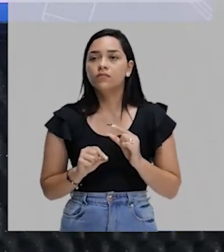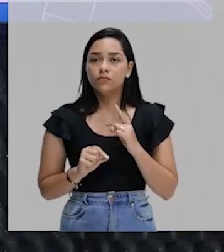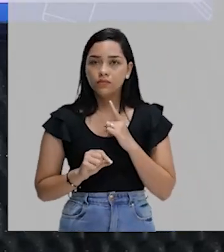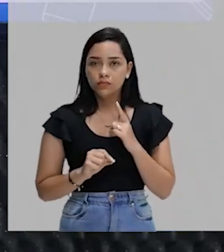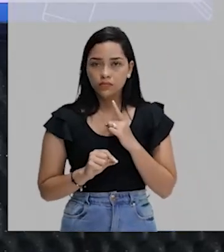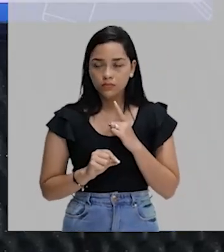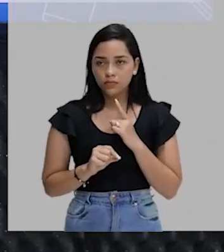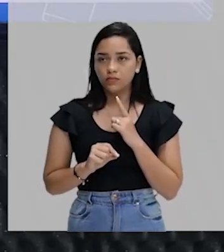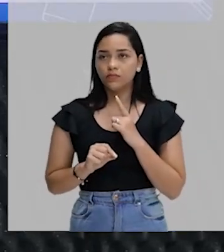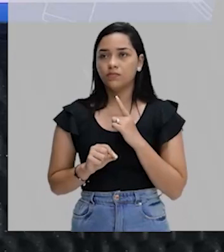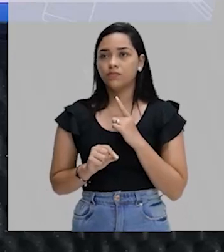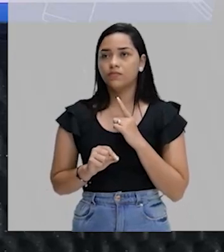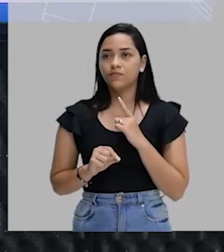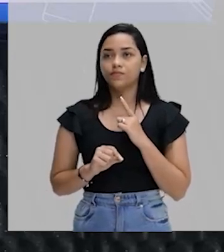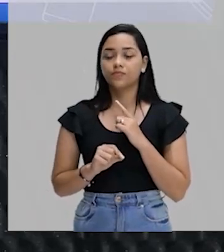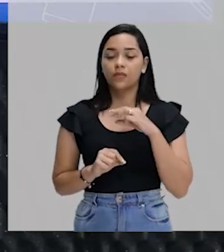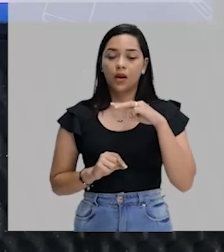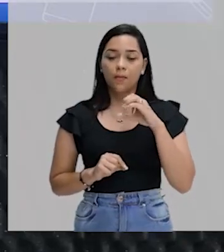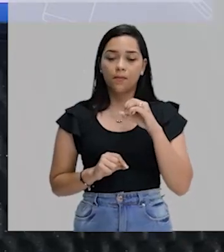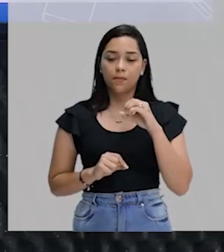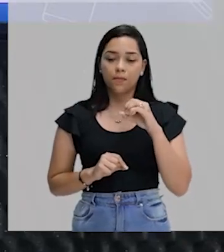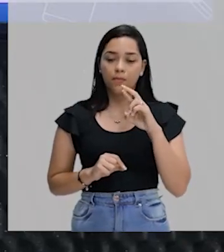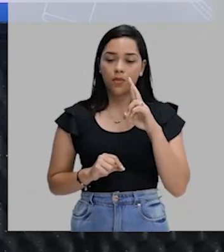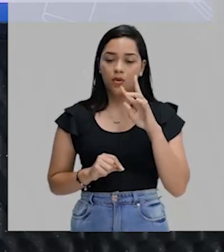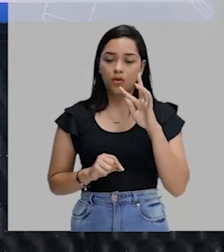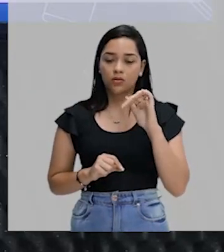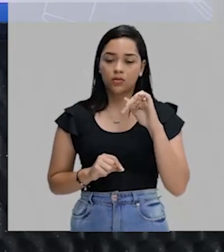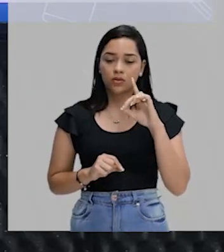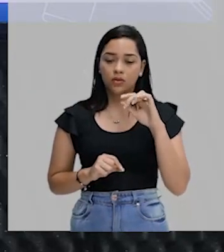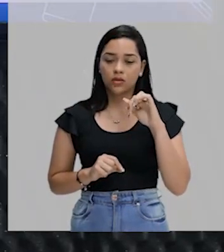né, foi a mortandade,